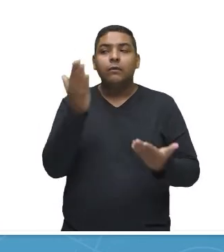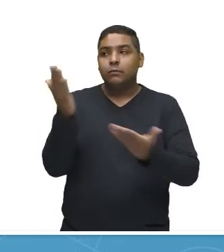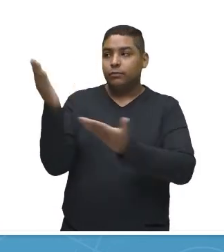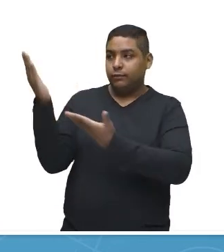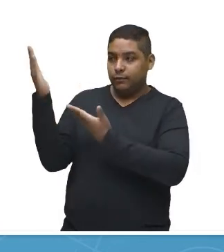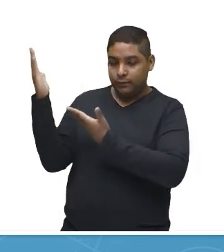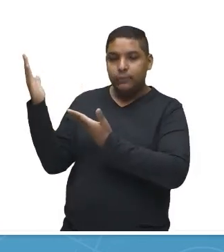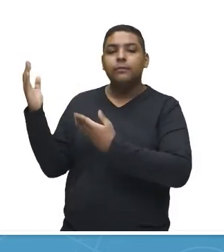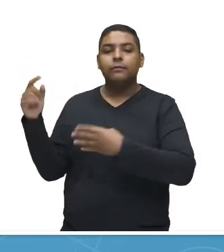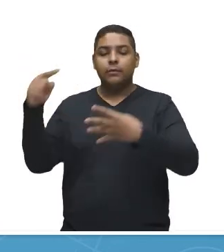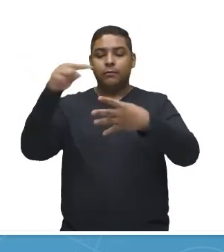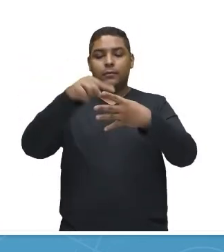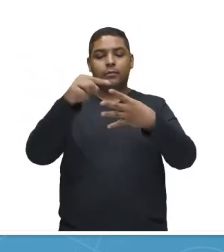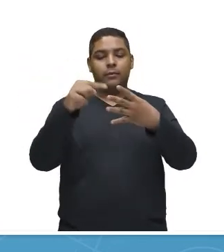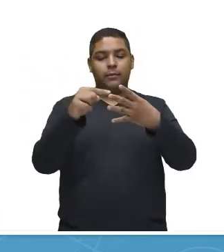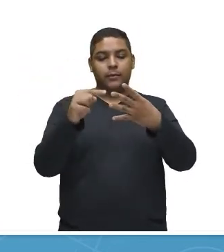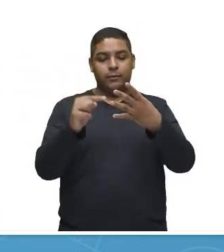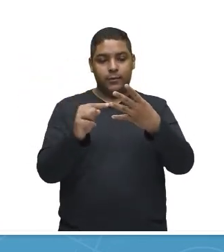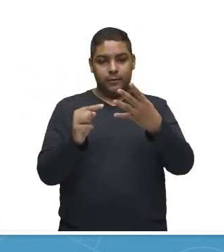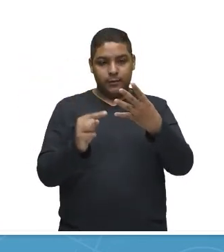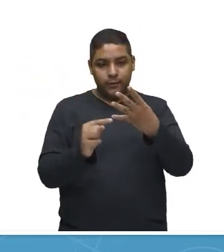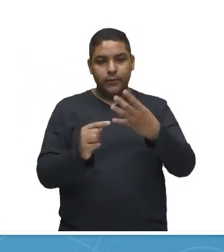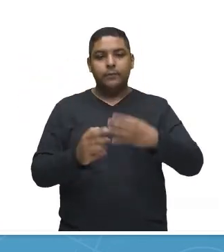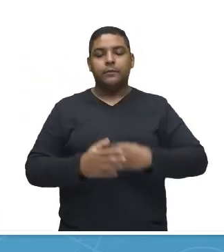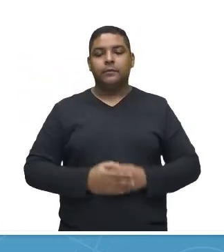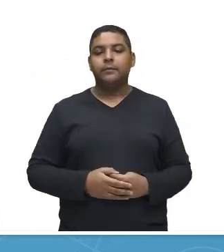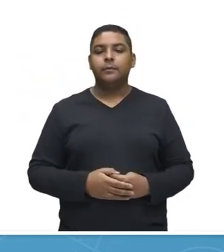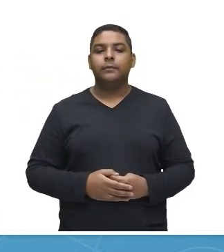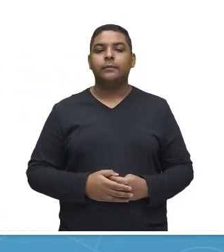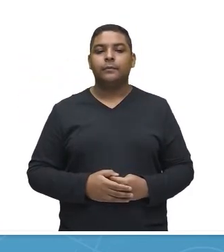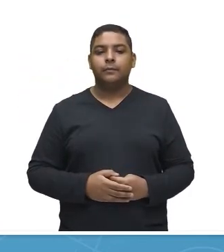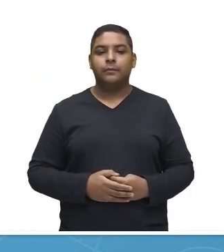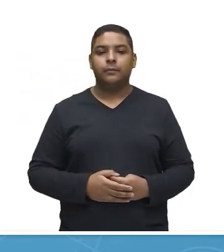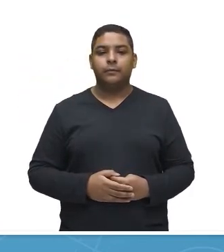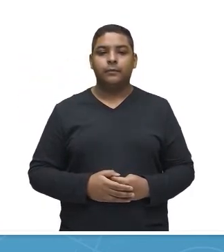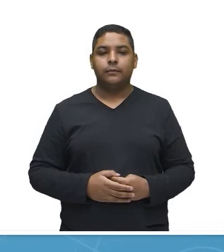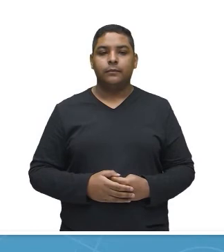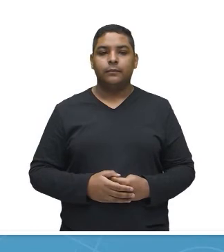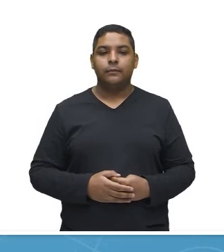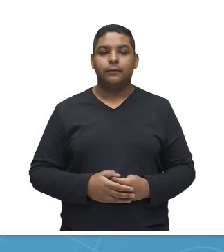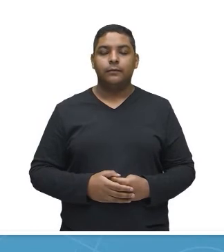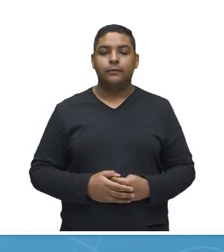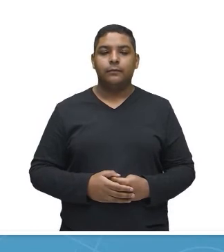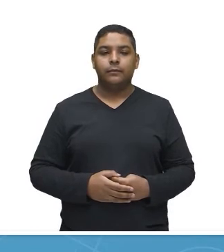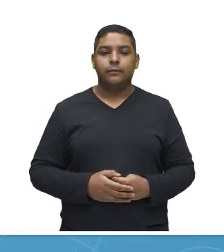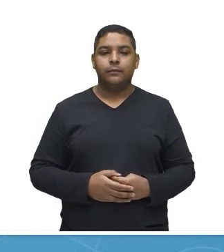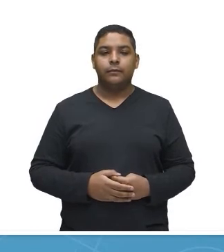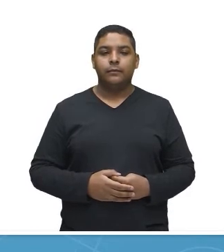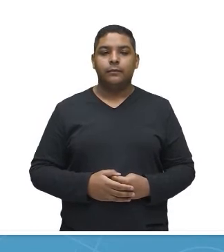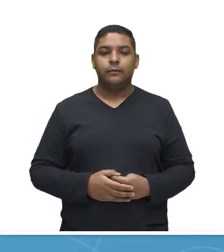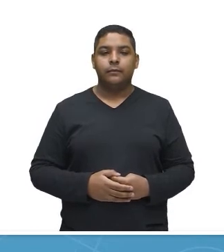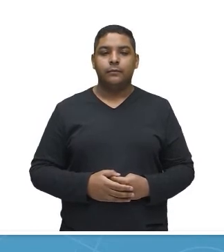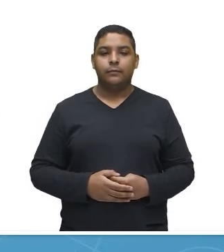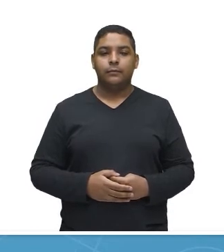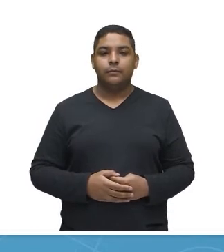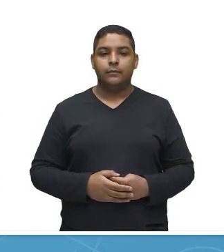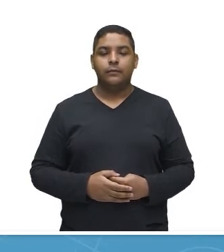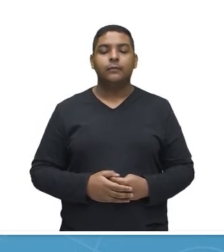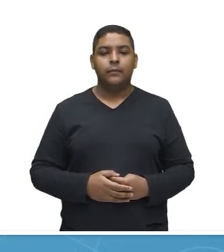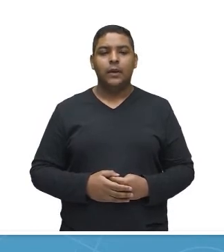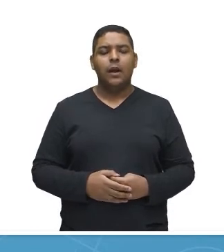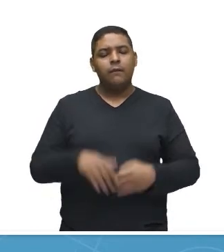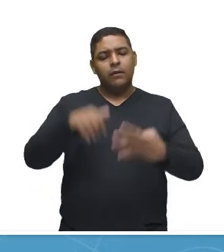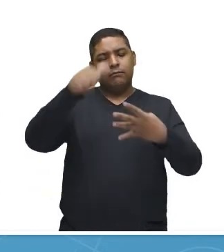exercícios, lembrando tudo aquilo que eu falei para vocês na aula, prosseguindo. E eu quero que vocês avaliem